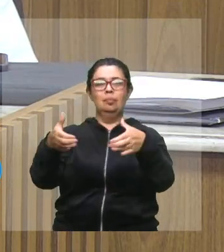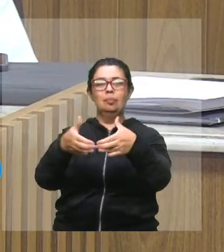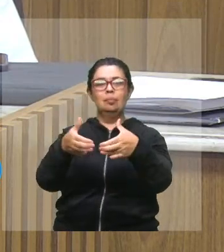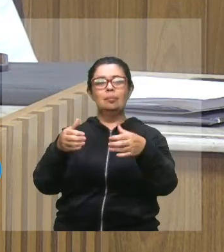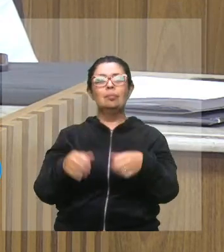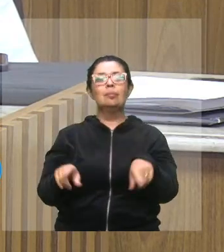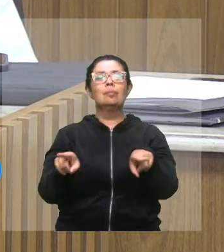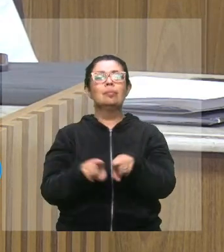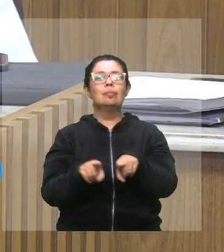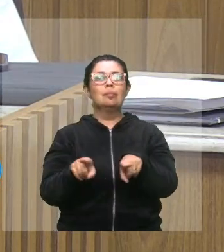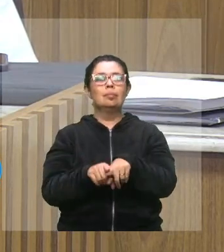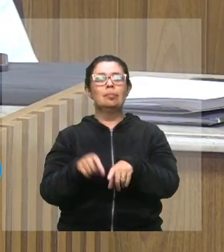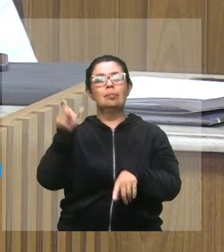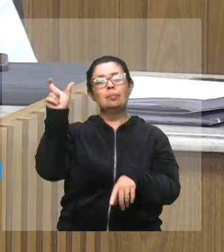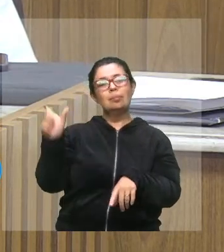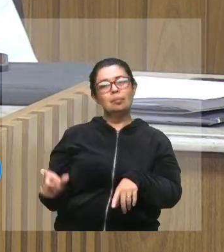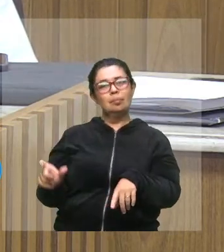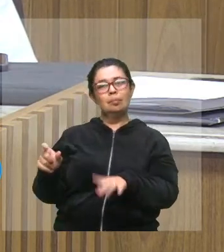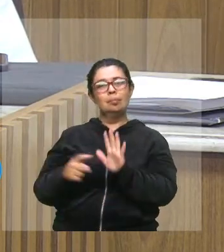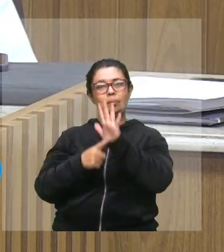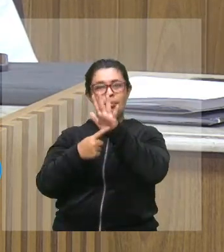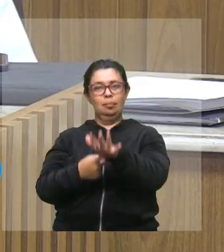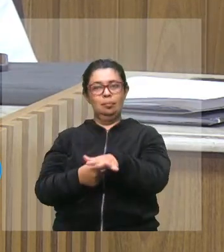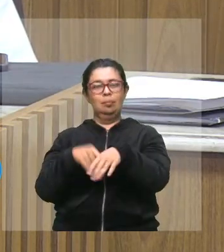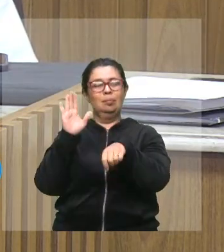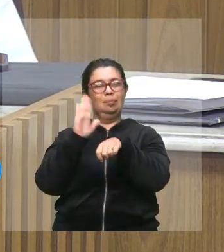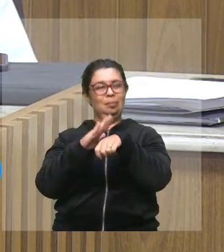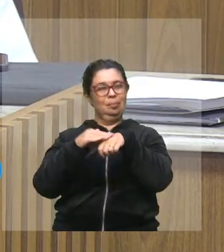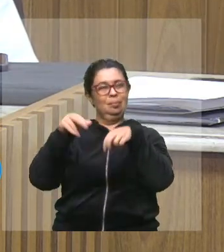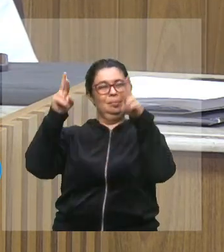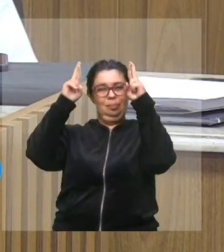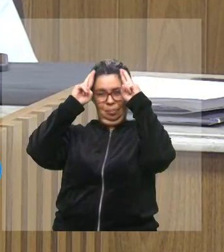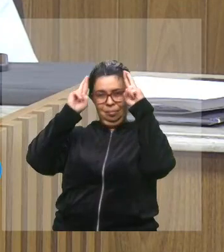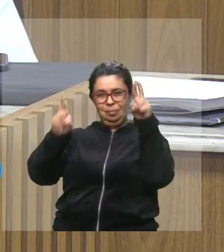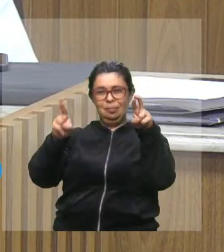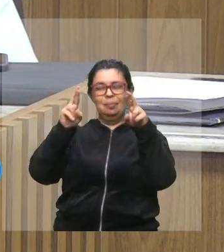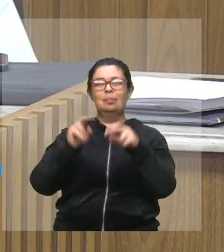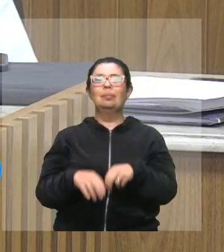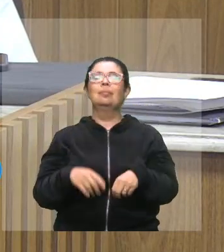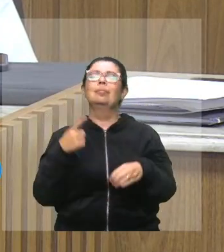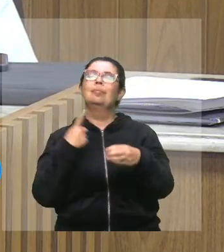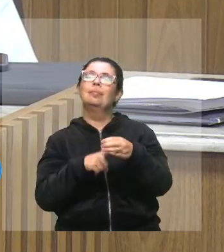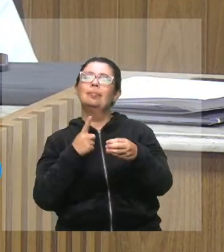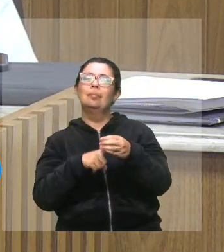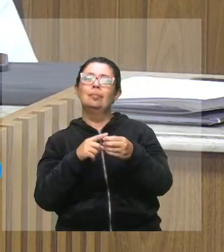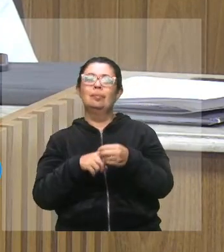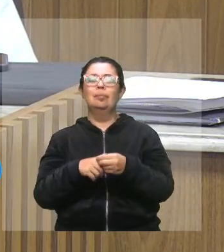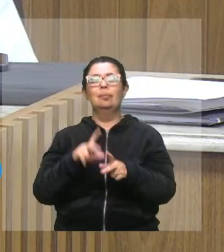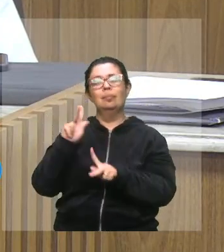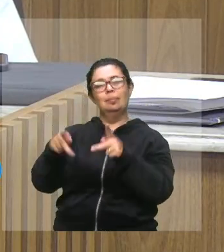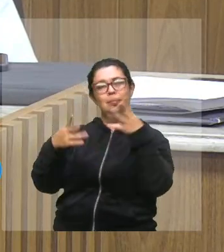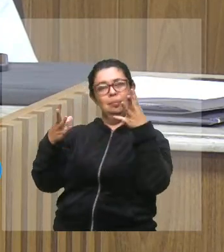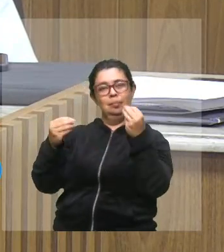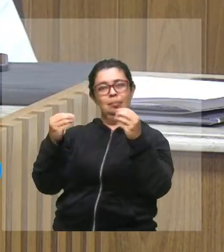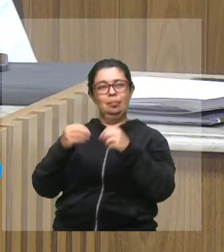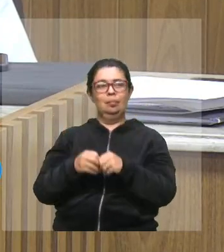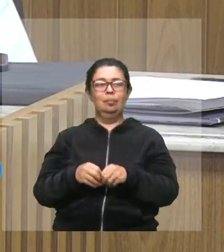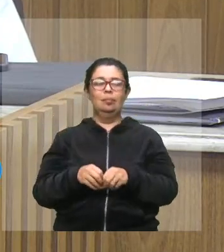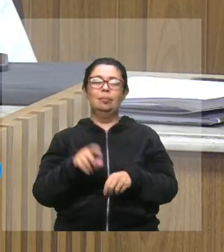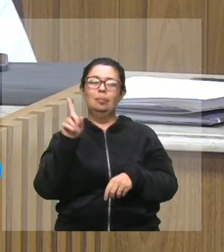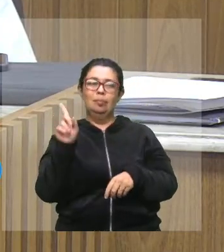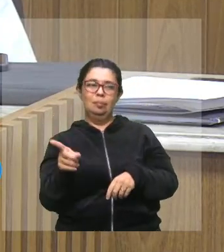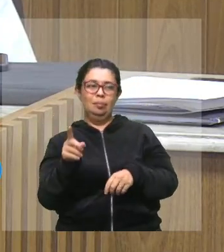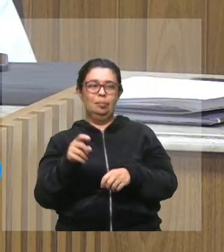como também aqueles que demonstram carinho e respeito à nossa cidade, ao nosso povo, como é o caso